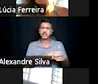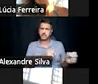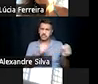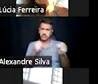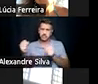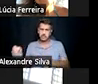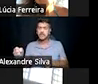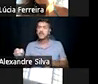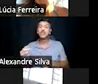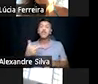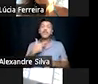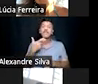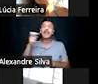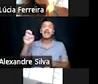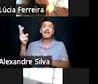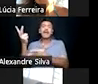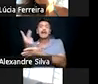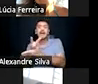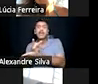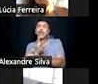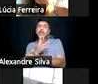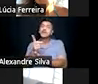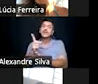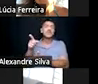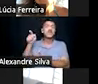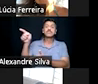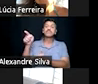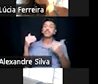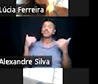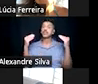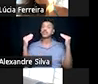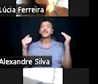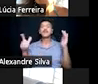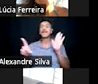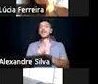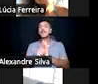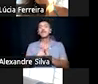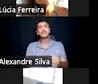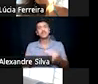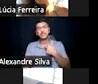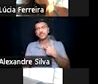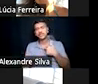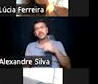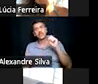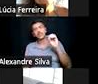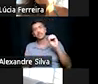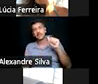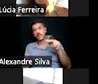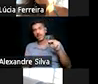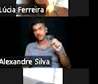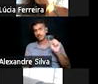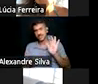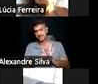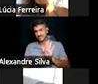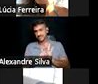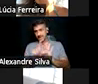ser questionada, nem do conhecimento, nem mesmo de uma legislação que já tem mais de 80 anos. Eu